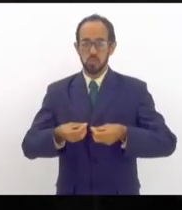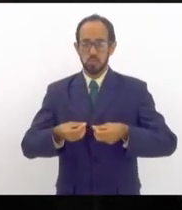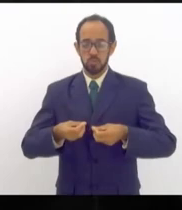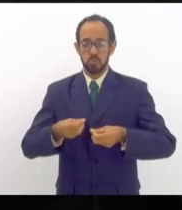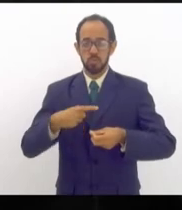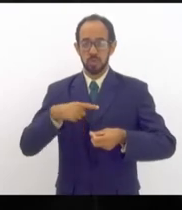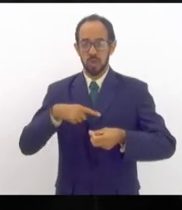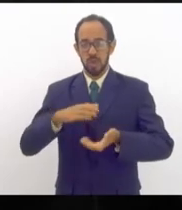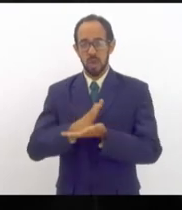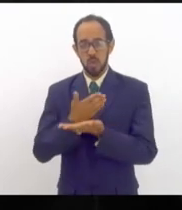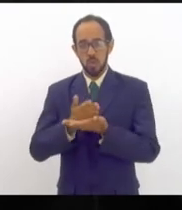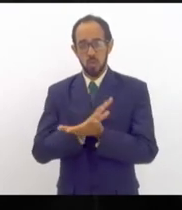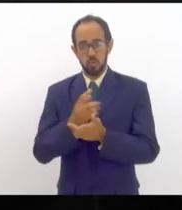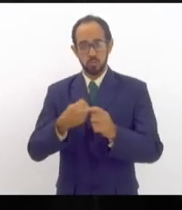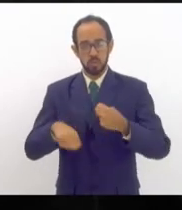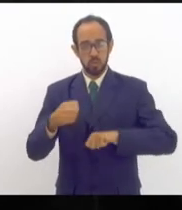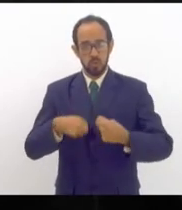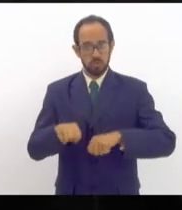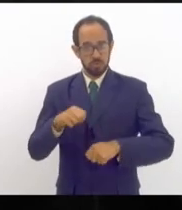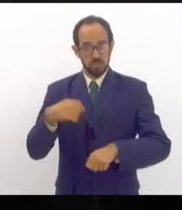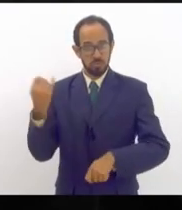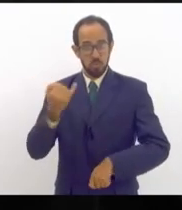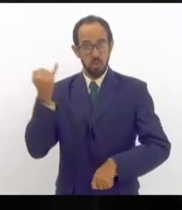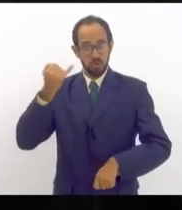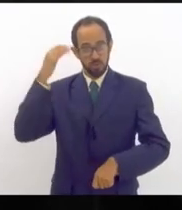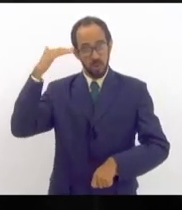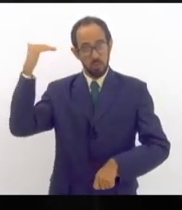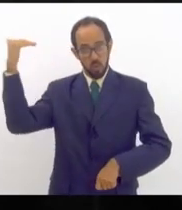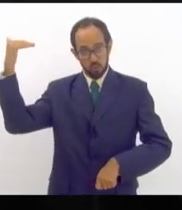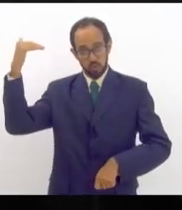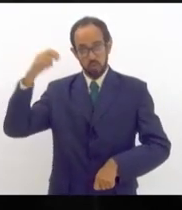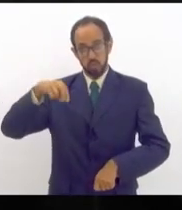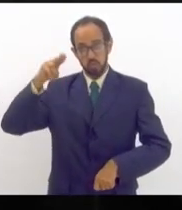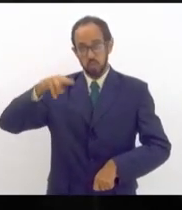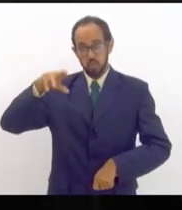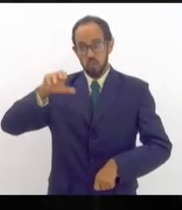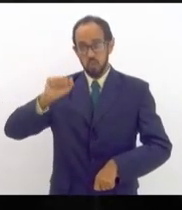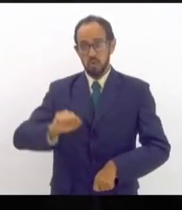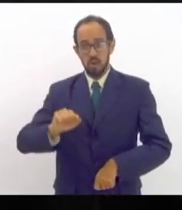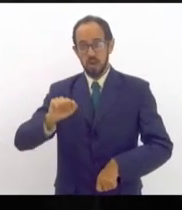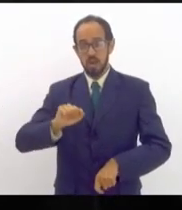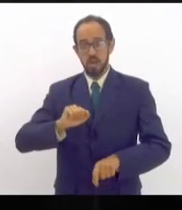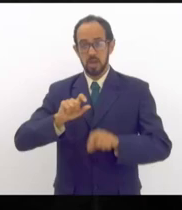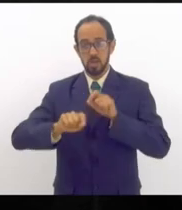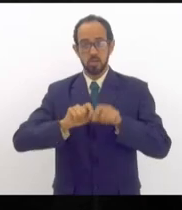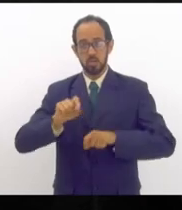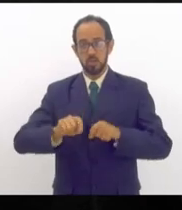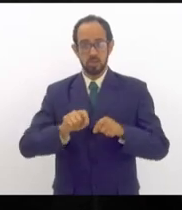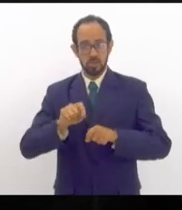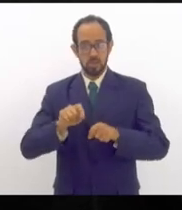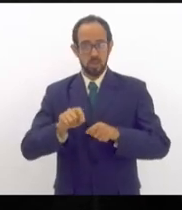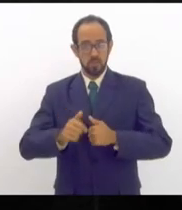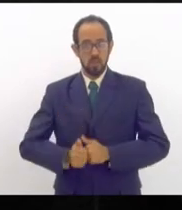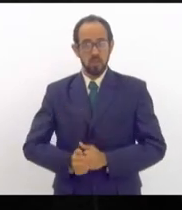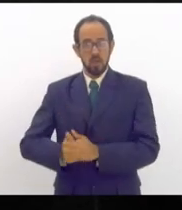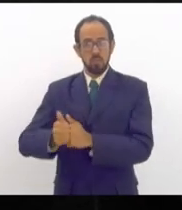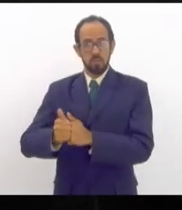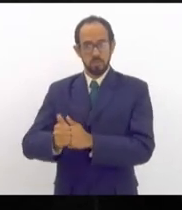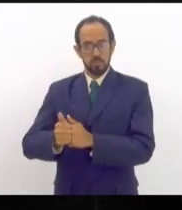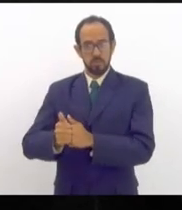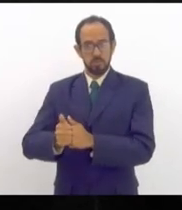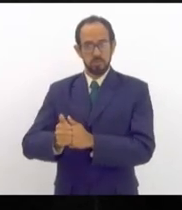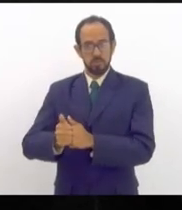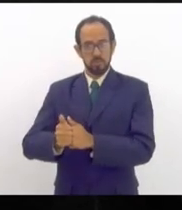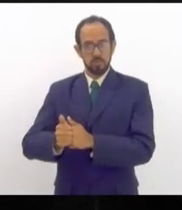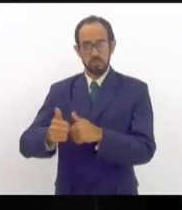economistas de peso que nunca foram sectários que estão